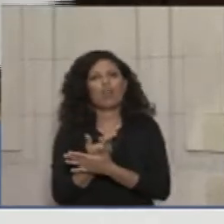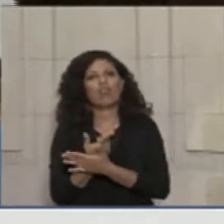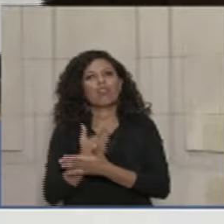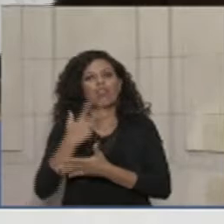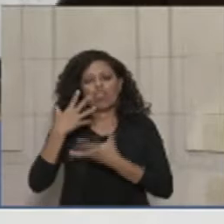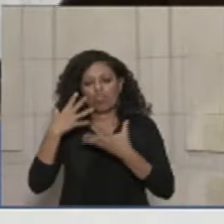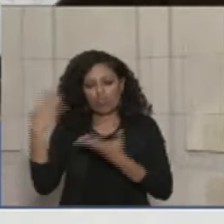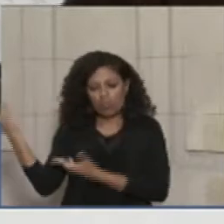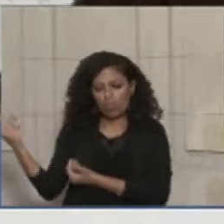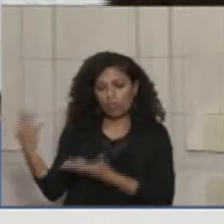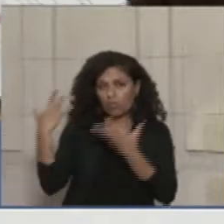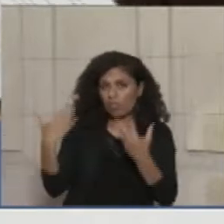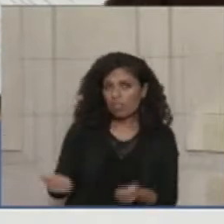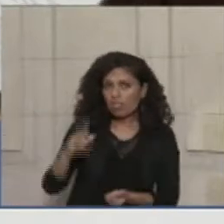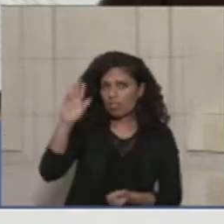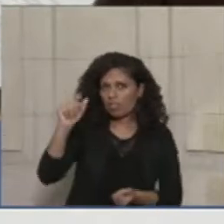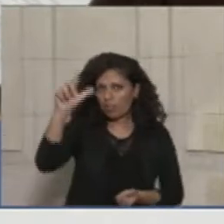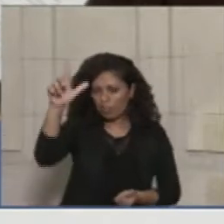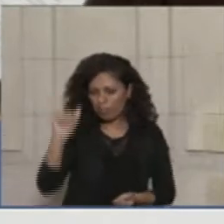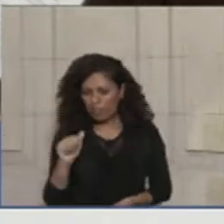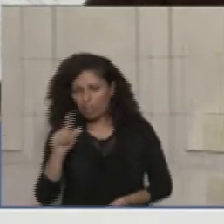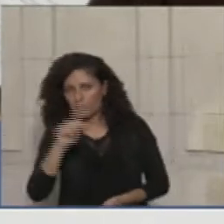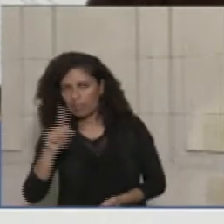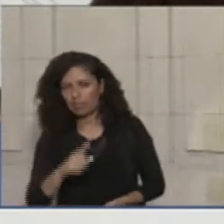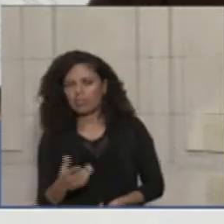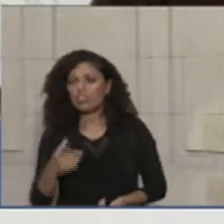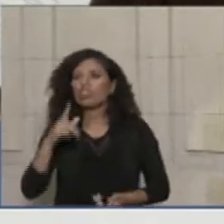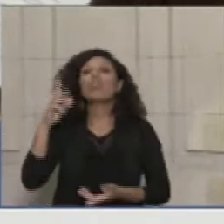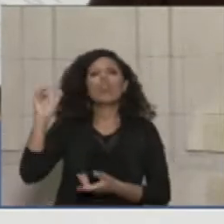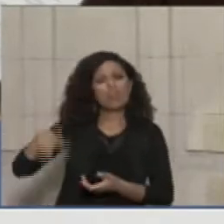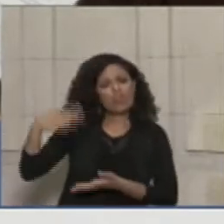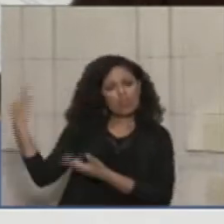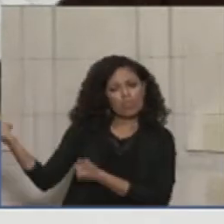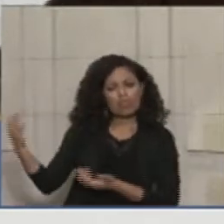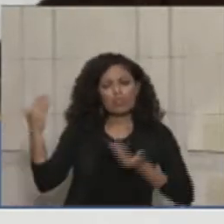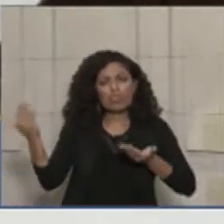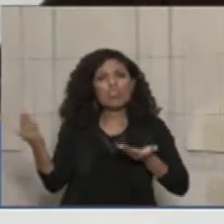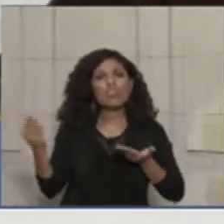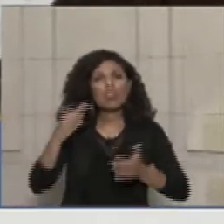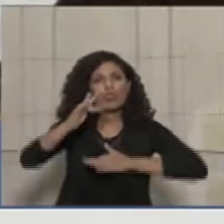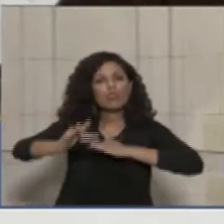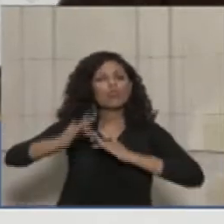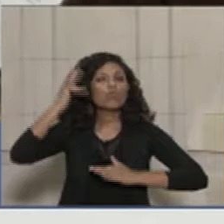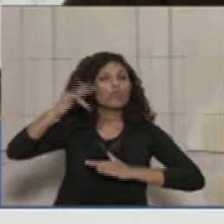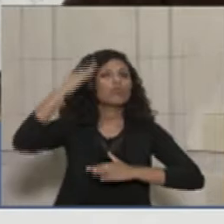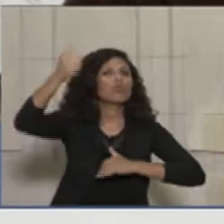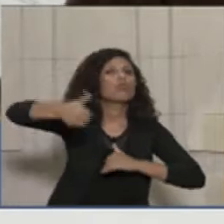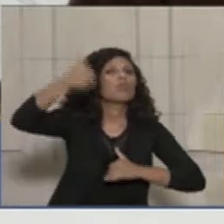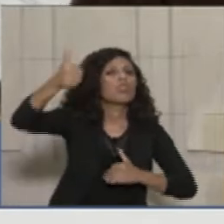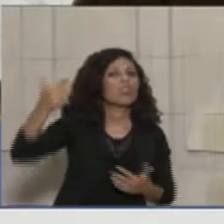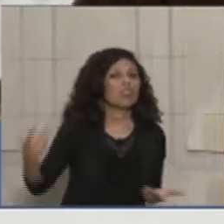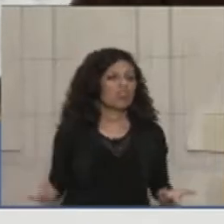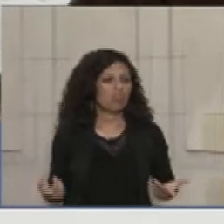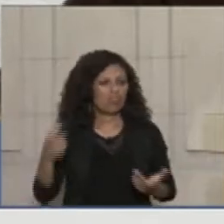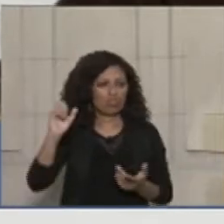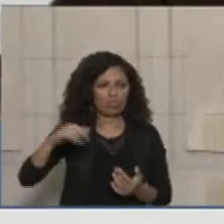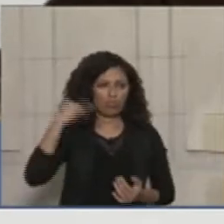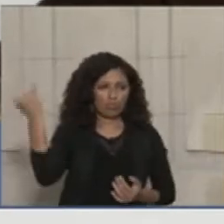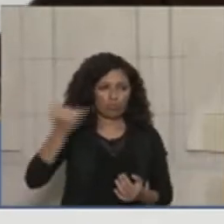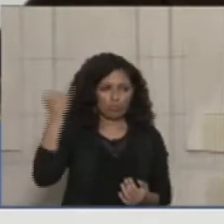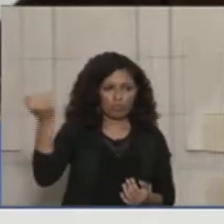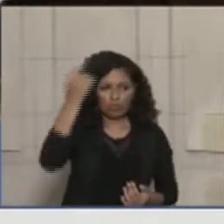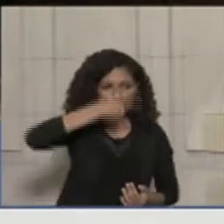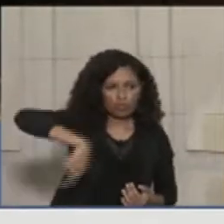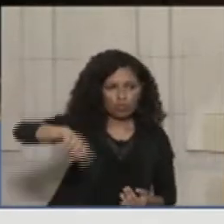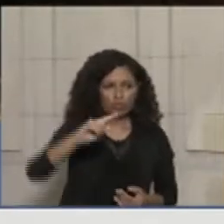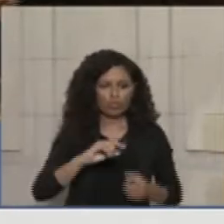os jovens que reivindicam uma nova cultura política com a nossa participação nesse espaço. É fundamental ocuparmos não só